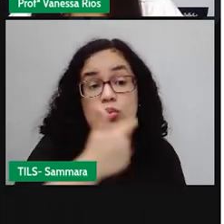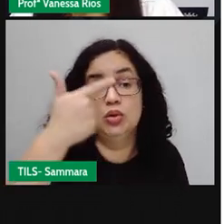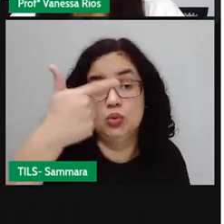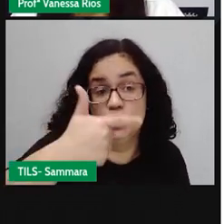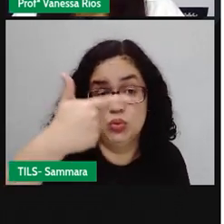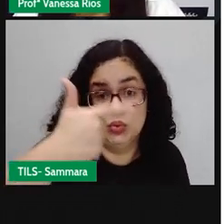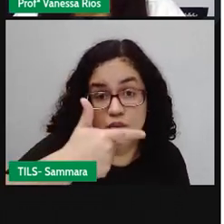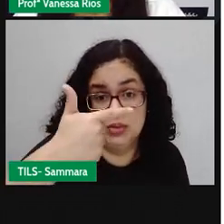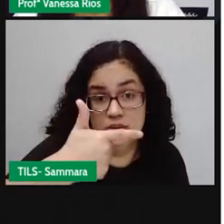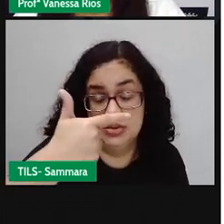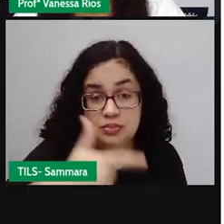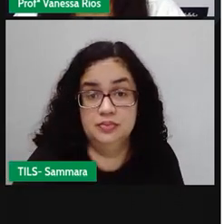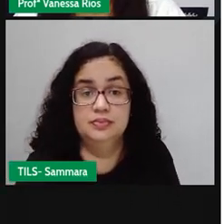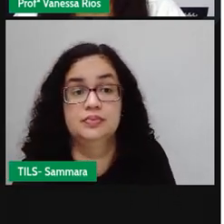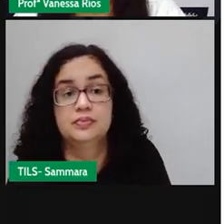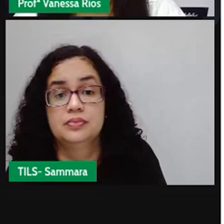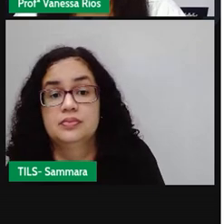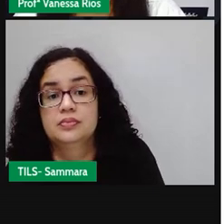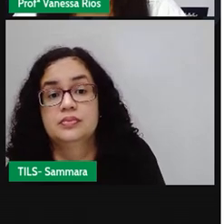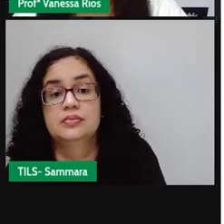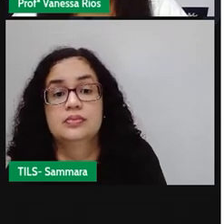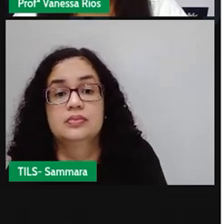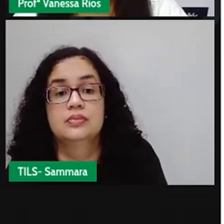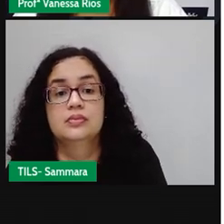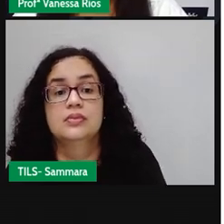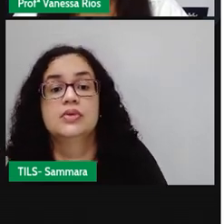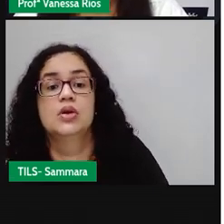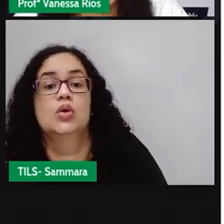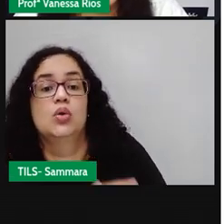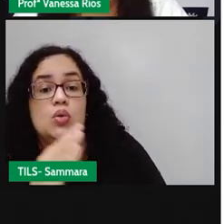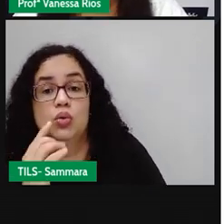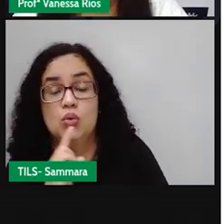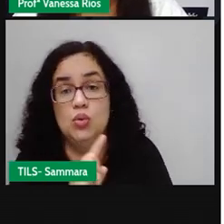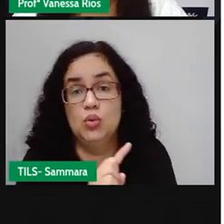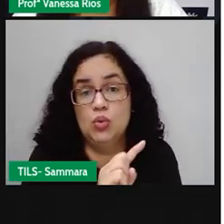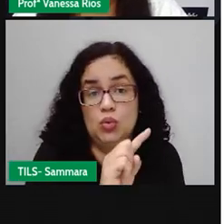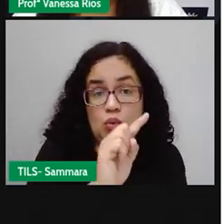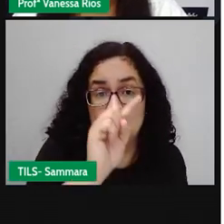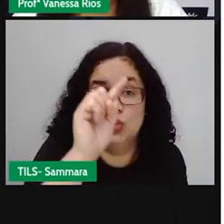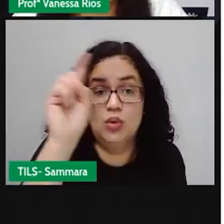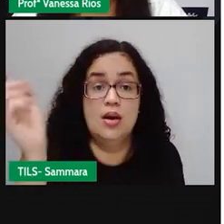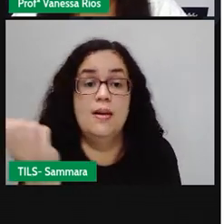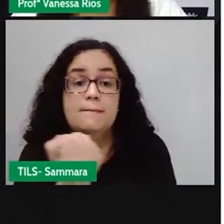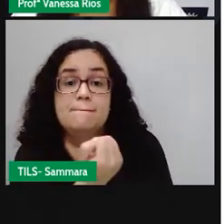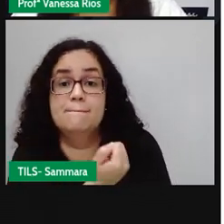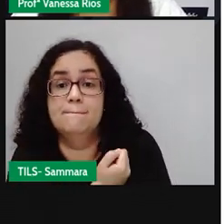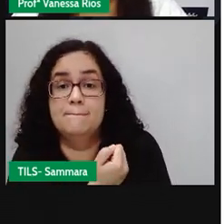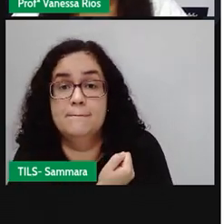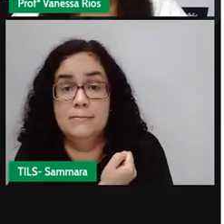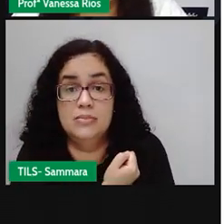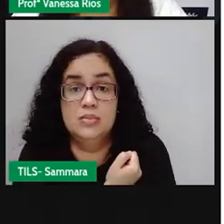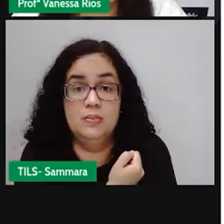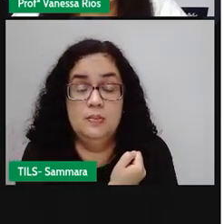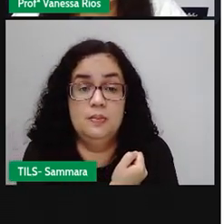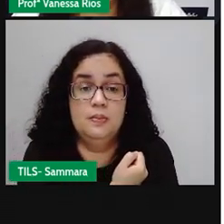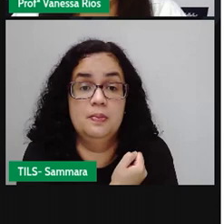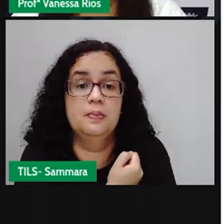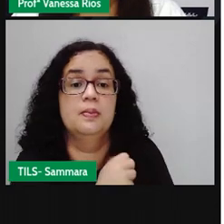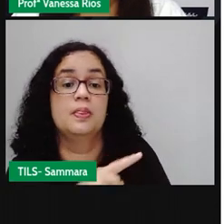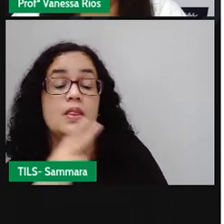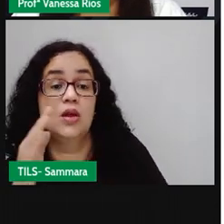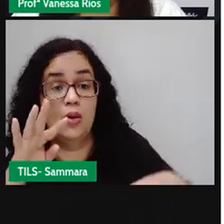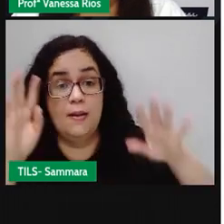2. No sentido horário, os nus opostos ao número 2 das